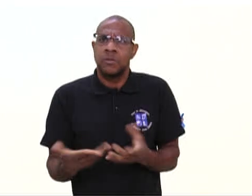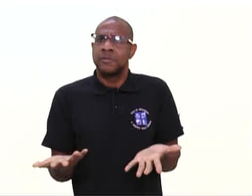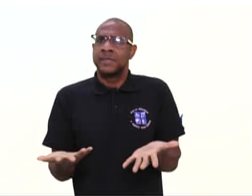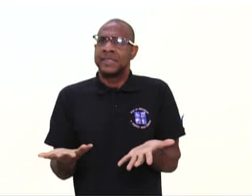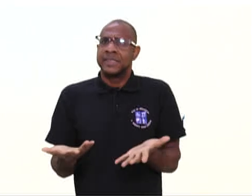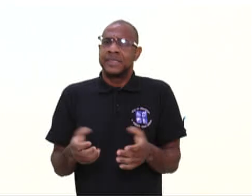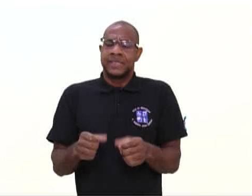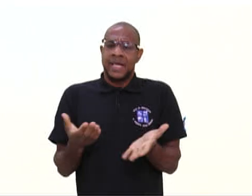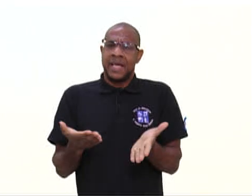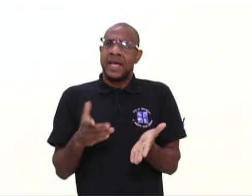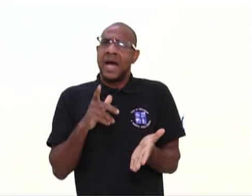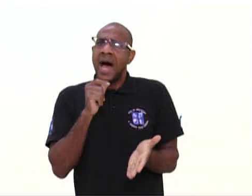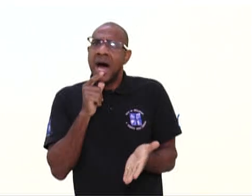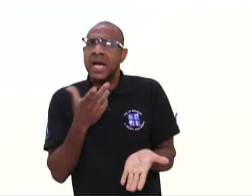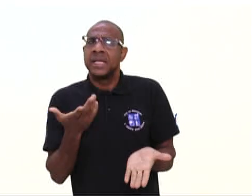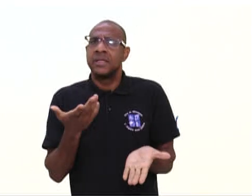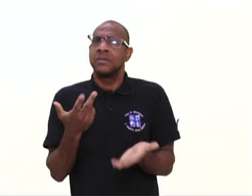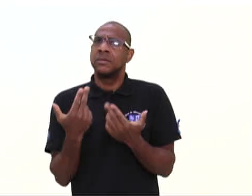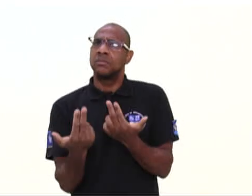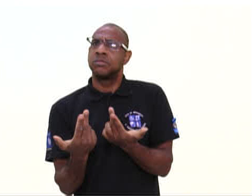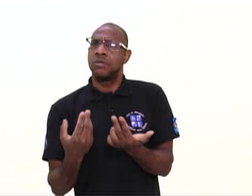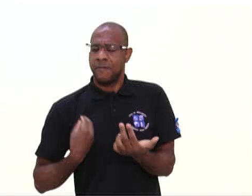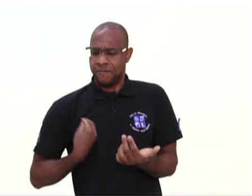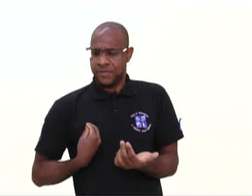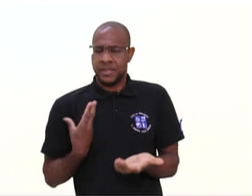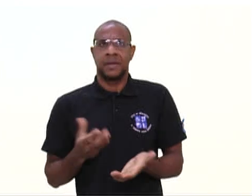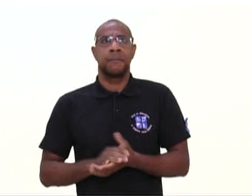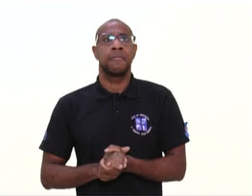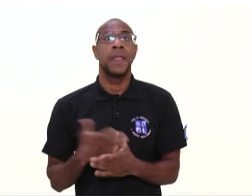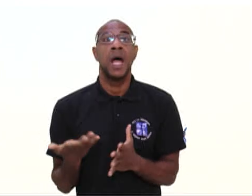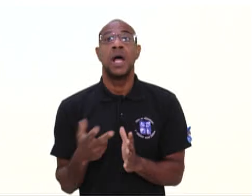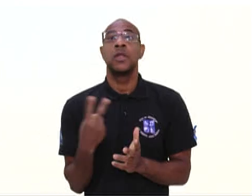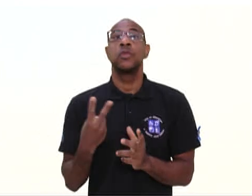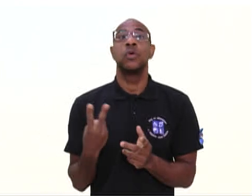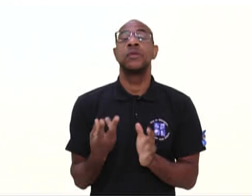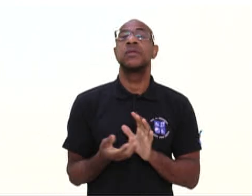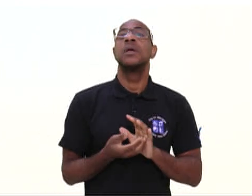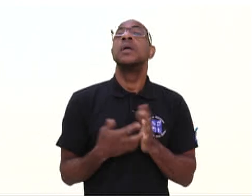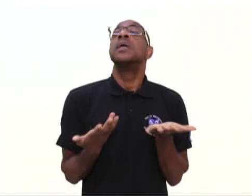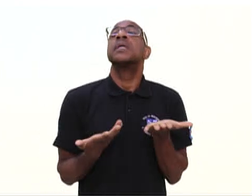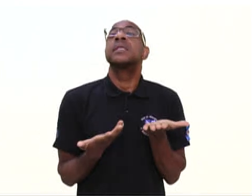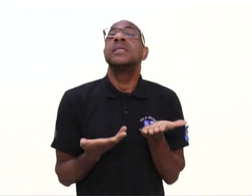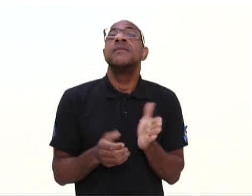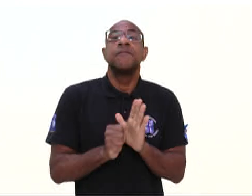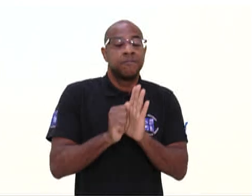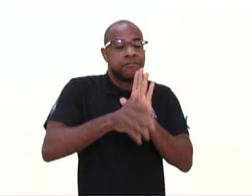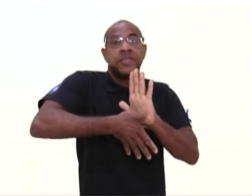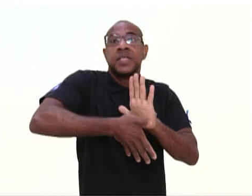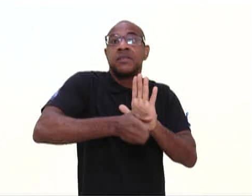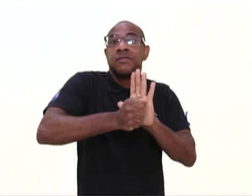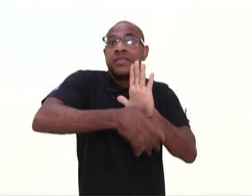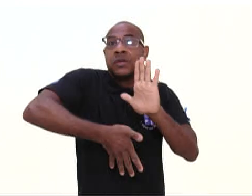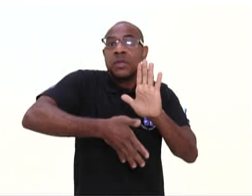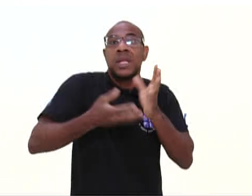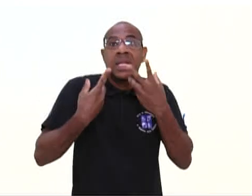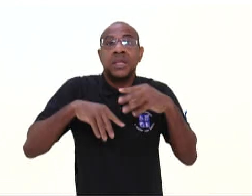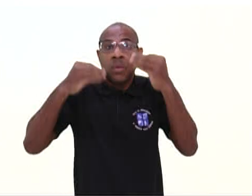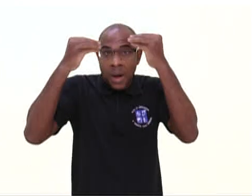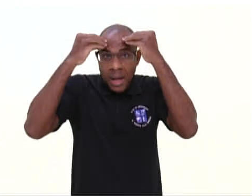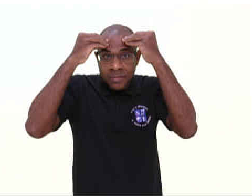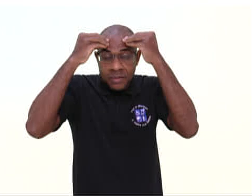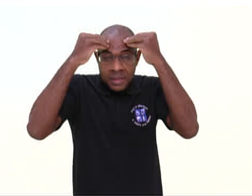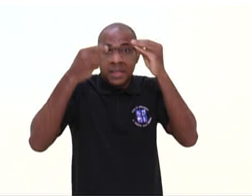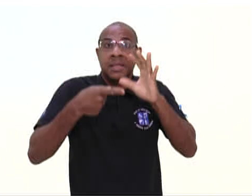sua leitura do fragmento, responda. Letra A. Que figura de linguagem explícita sustenta a analogia entre